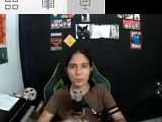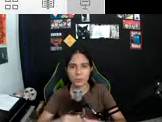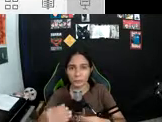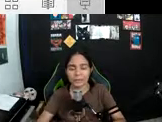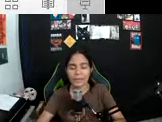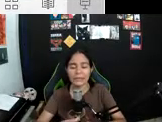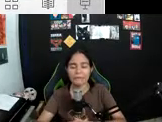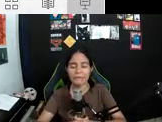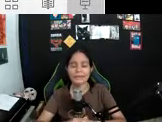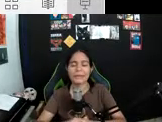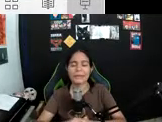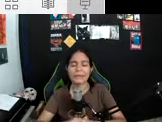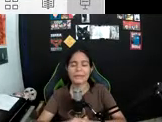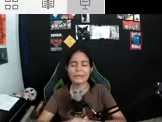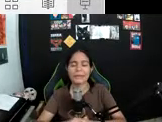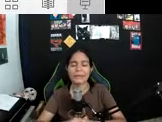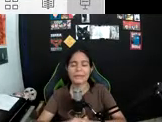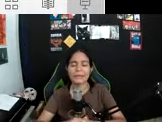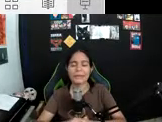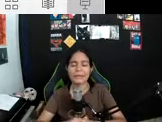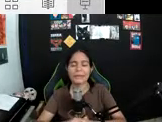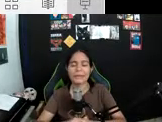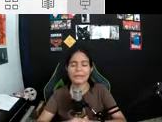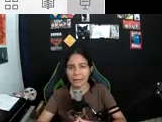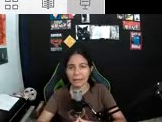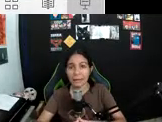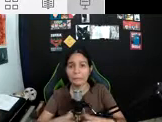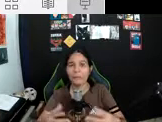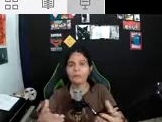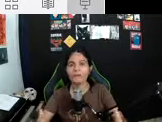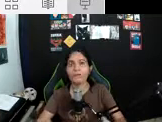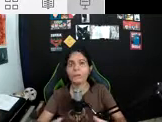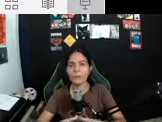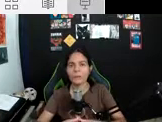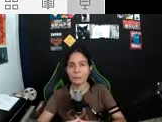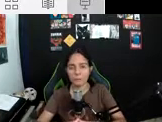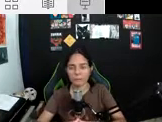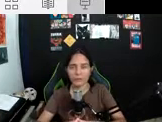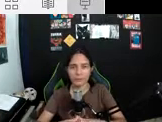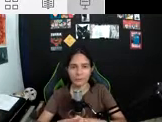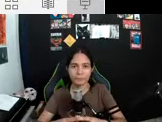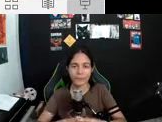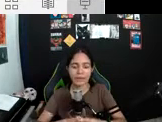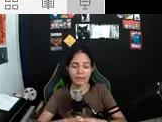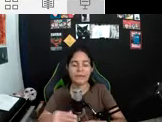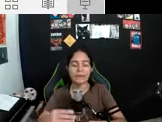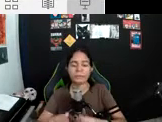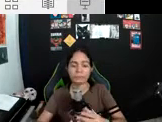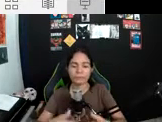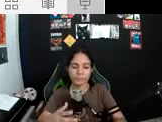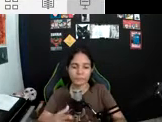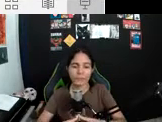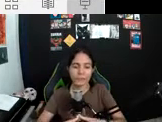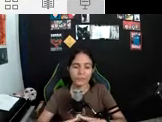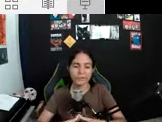que comprova que você realizou aquele aperfeiçoamento profissional, tá?